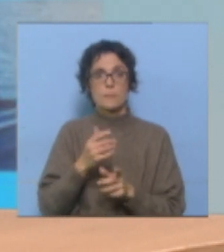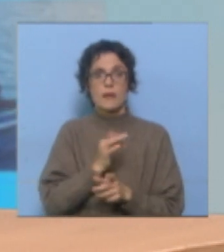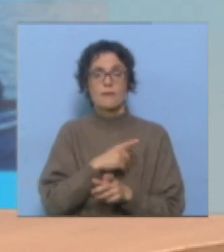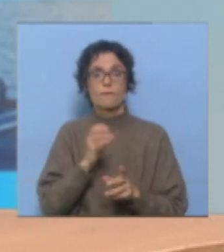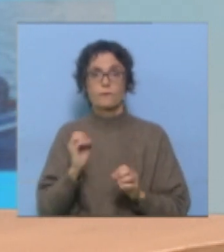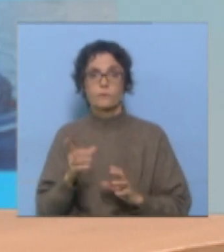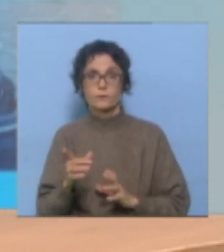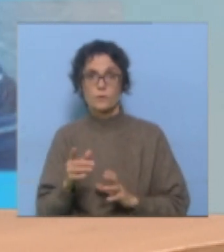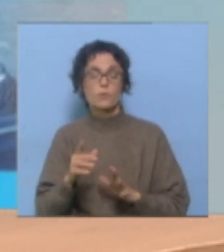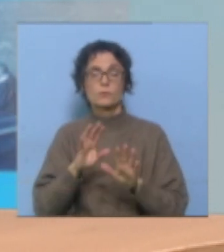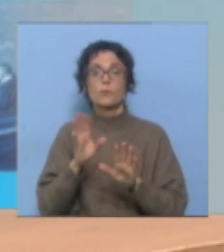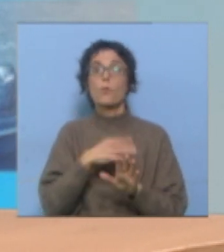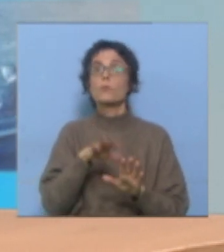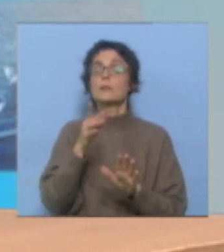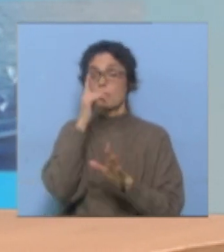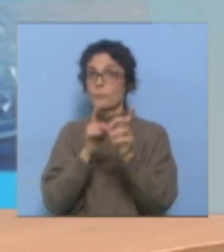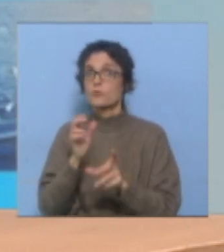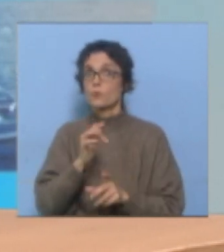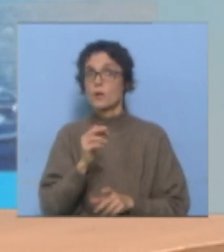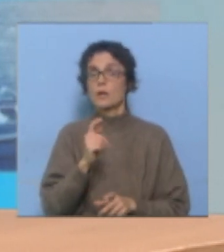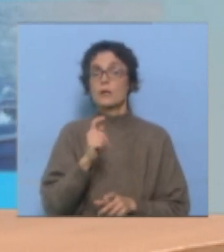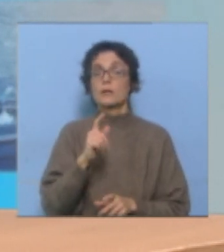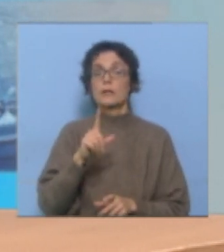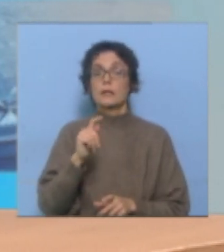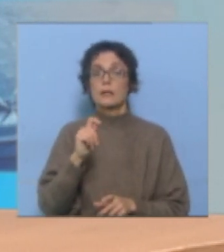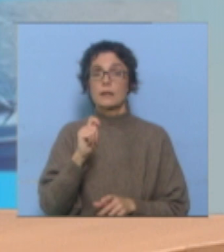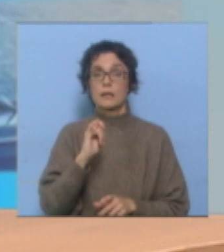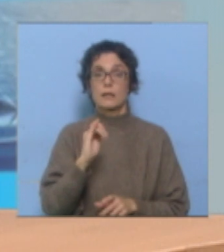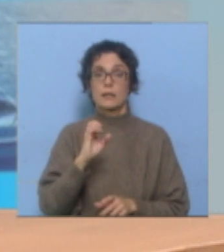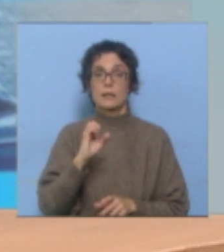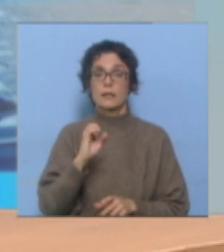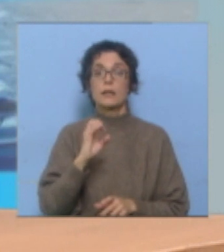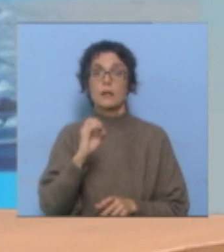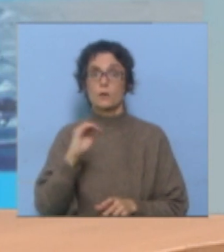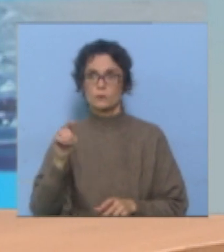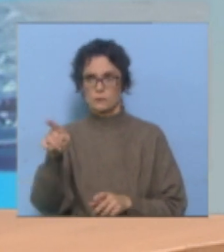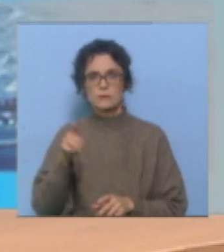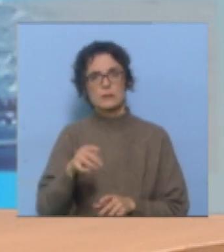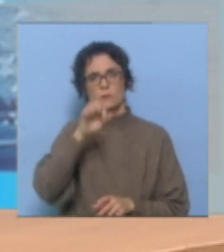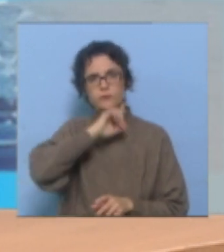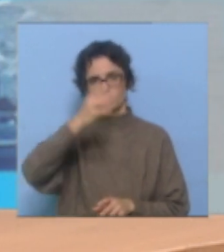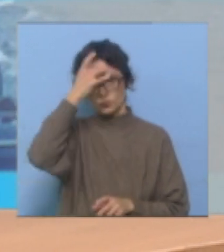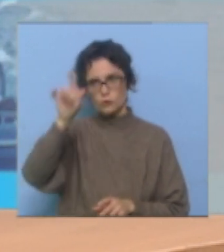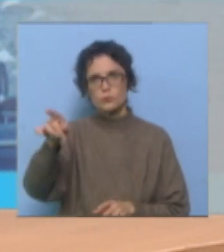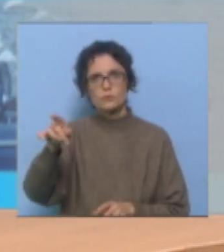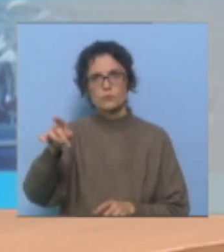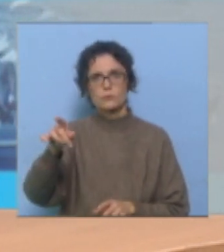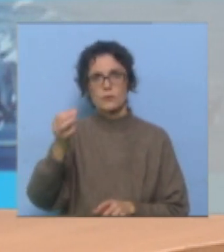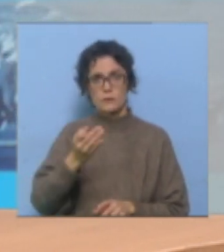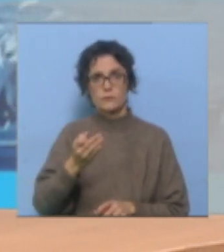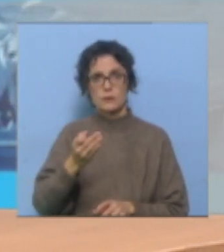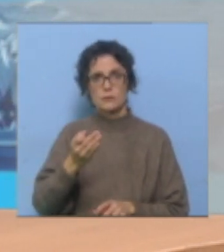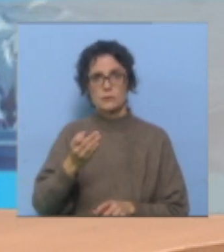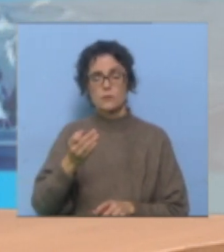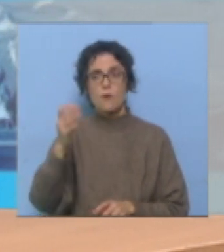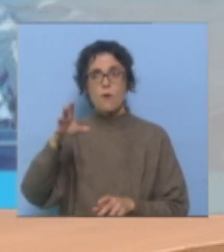não foi ele que fez Setúbal, foi Setúbal que fez o bispo que ele foi. porque ele foi mandado para uma diocese